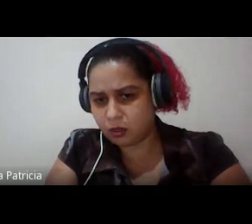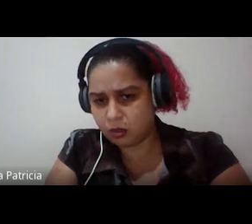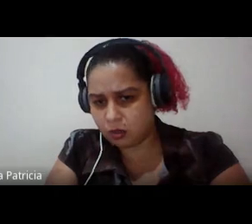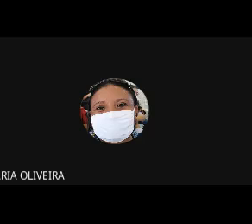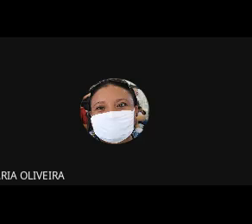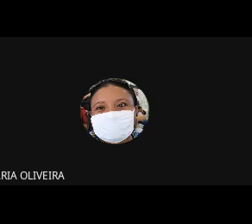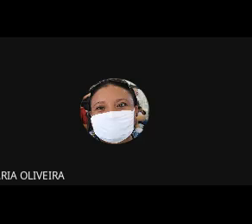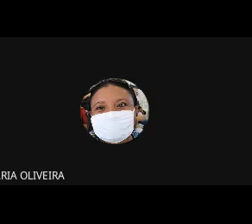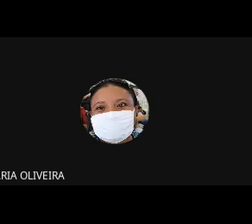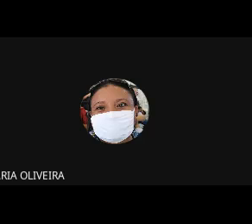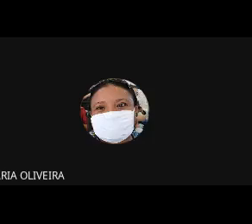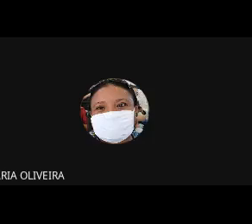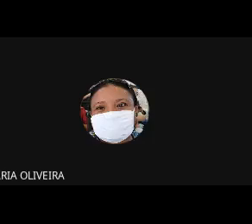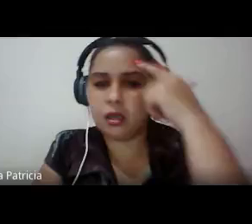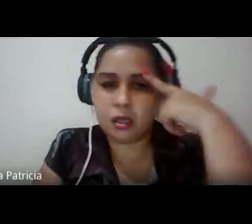tela.